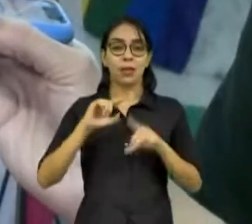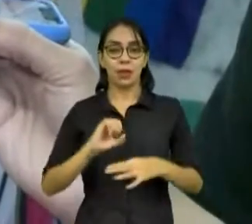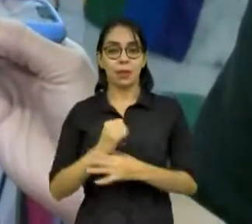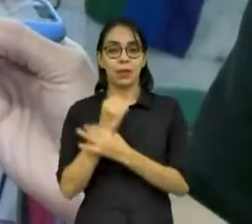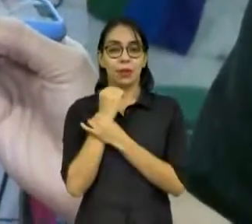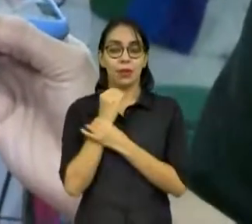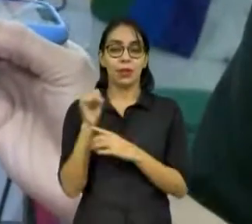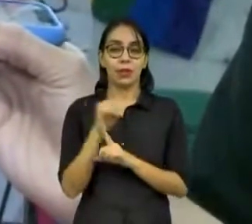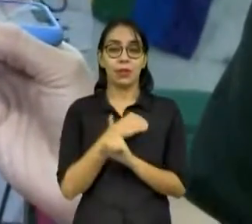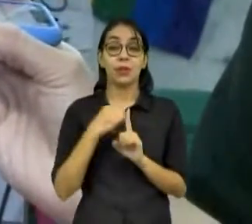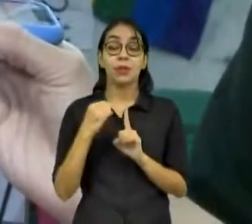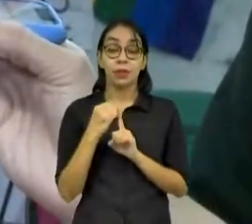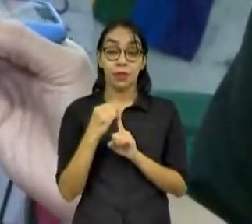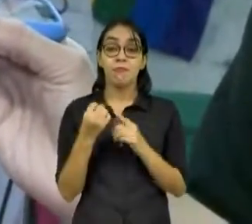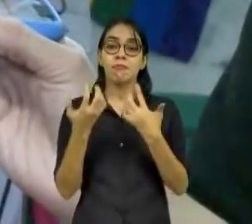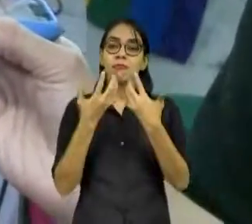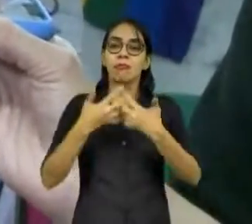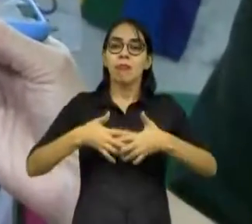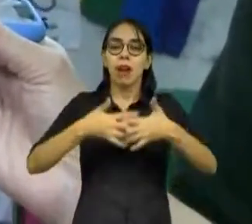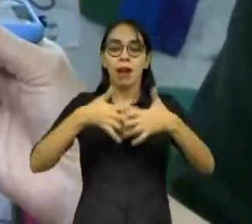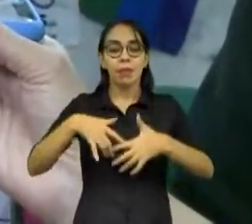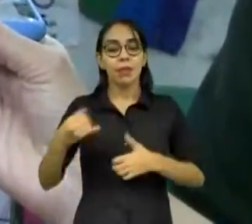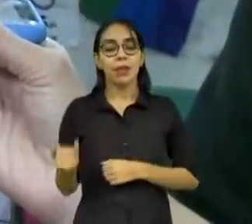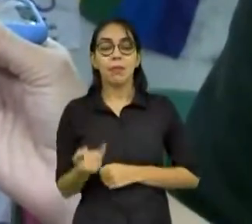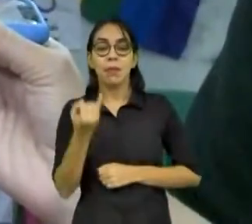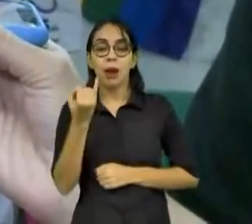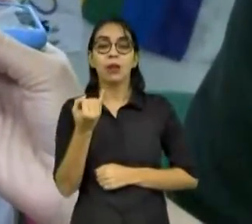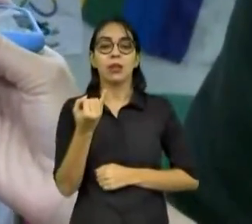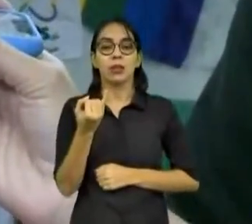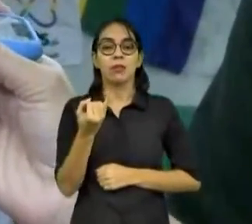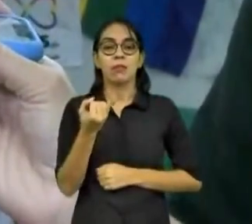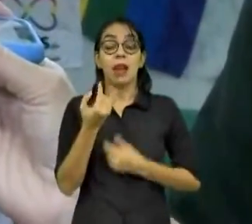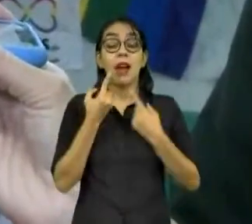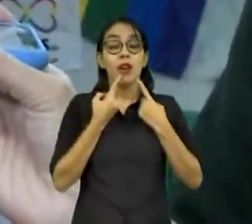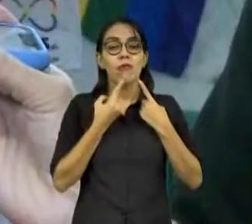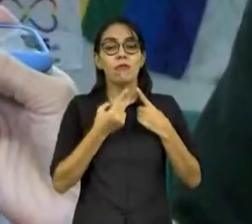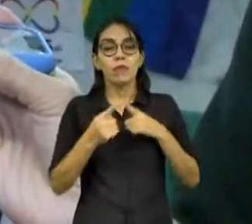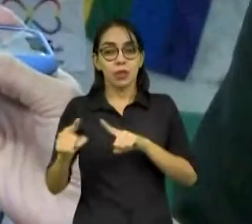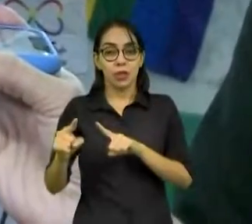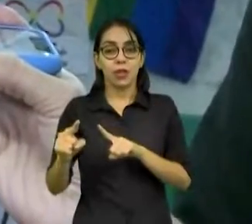são mecanismos, são ferramentas importantes de combate, né, à